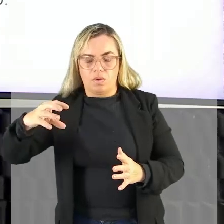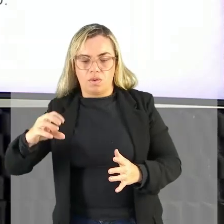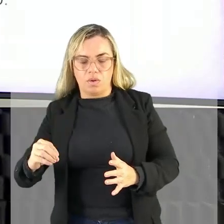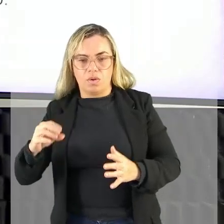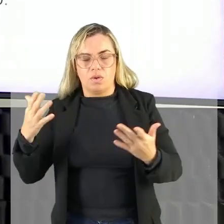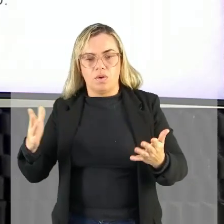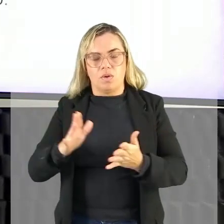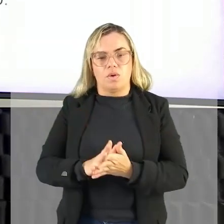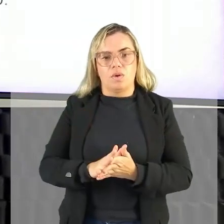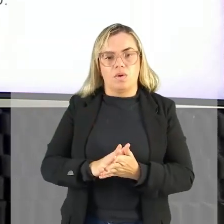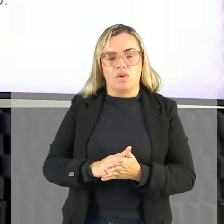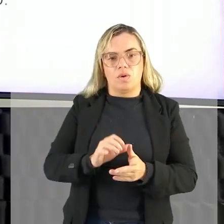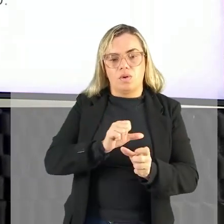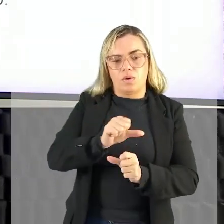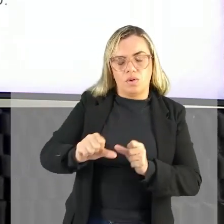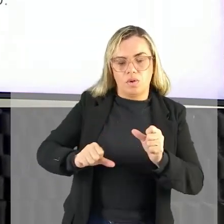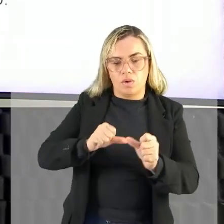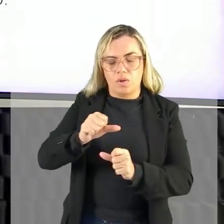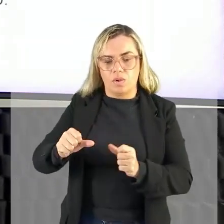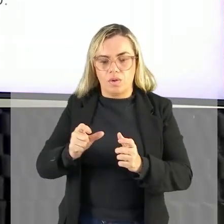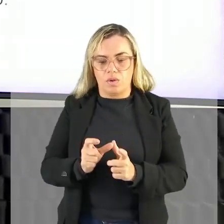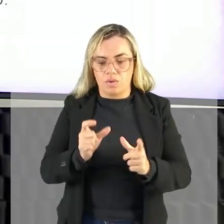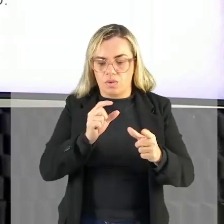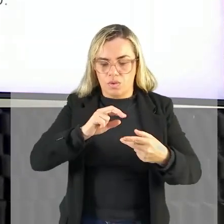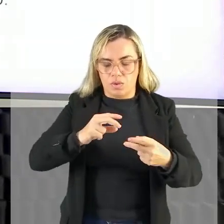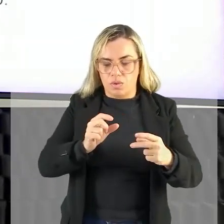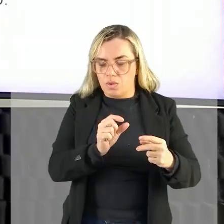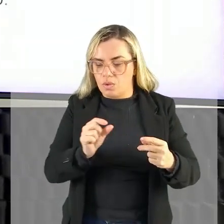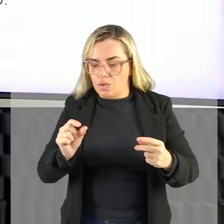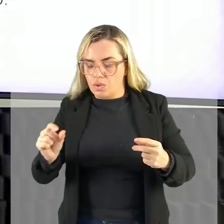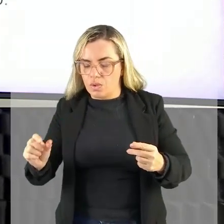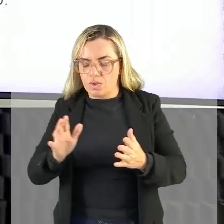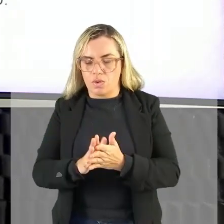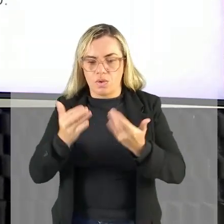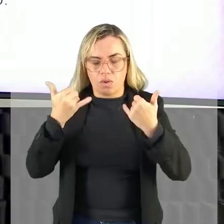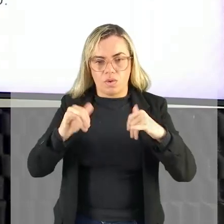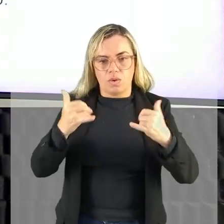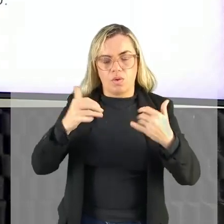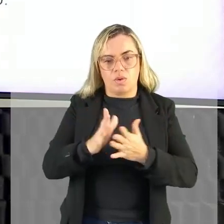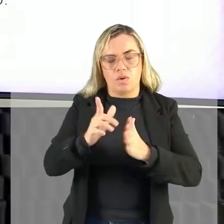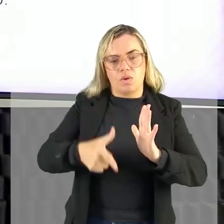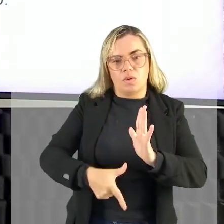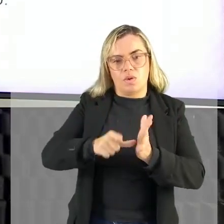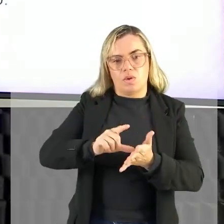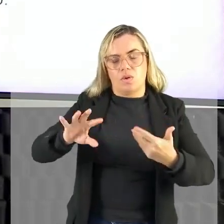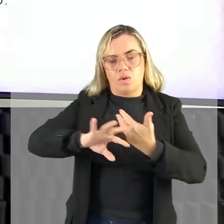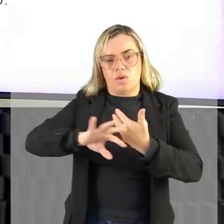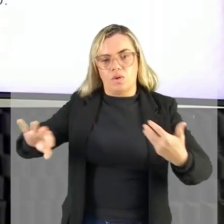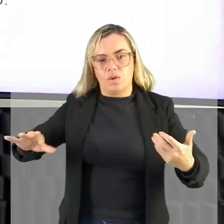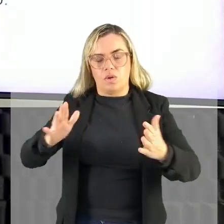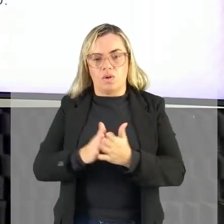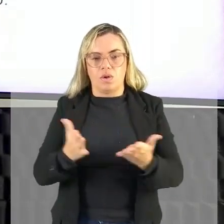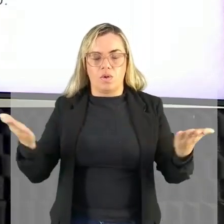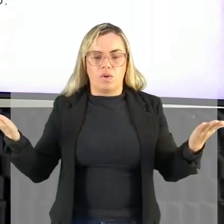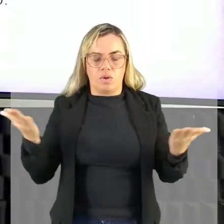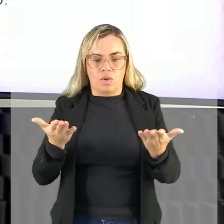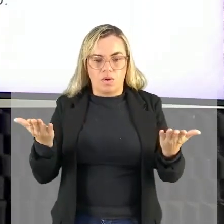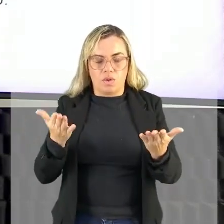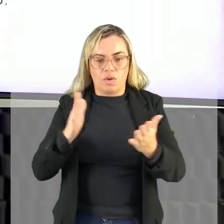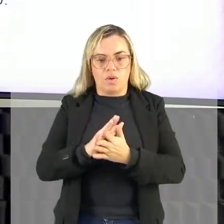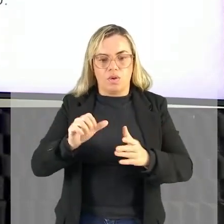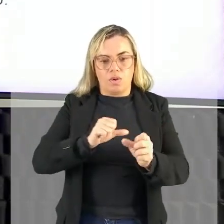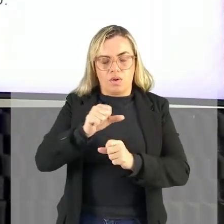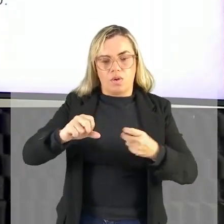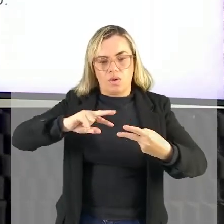mexi no lugar da informação. Antes elas estavam separadas e agora, com a